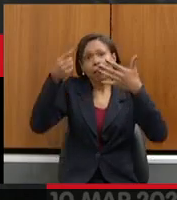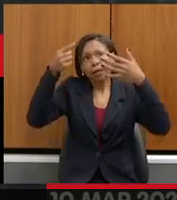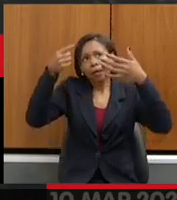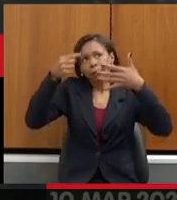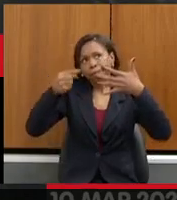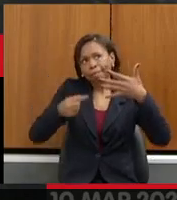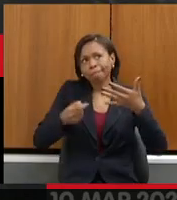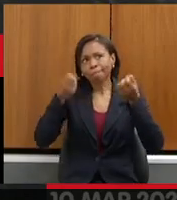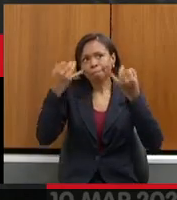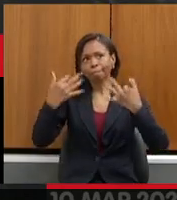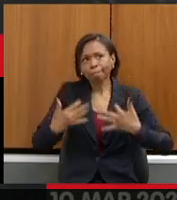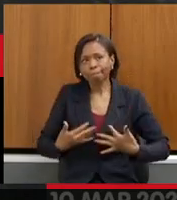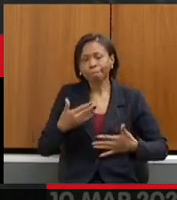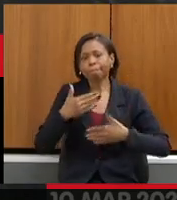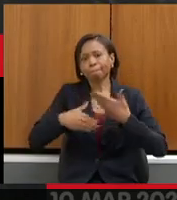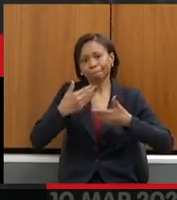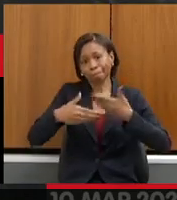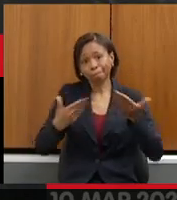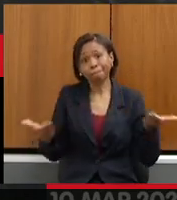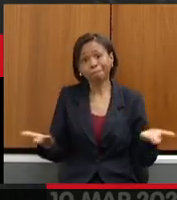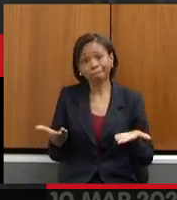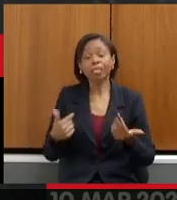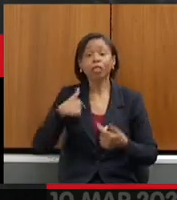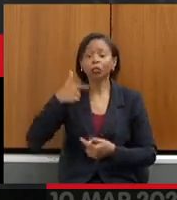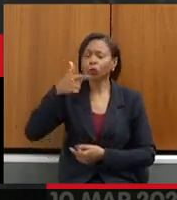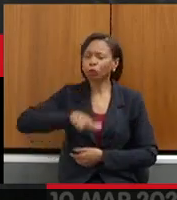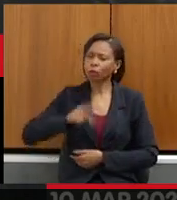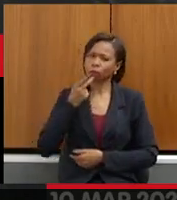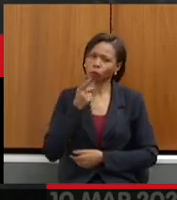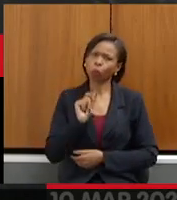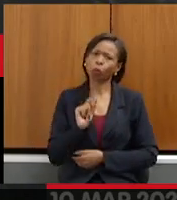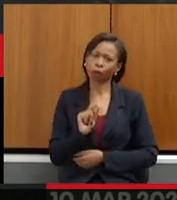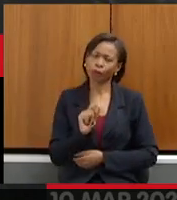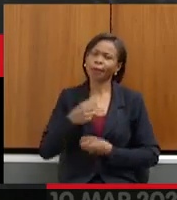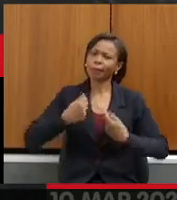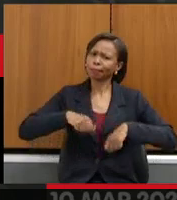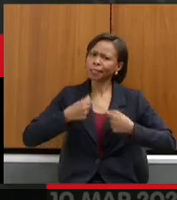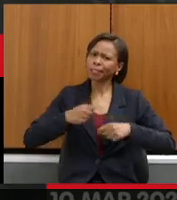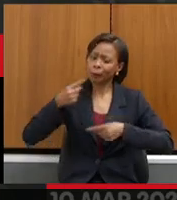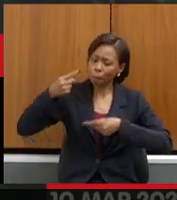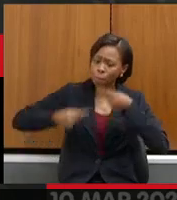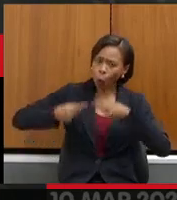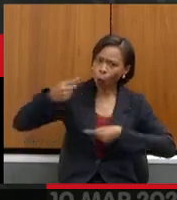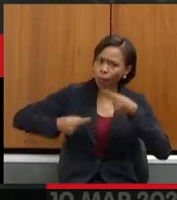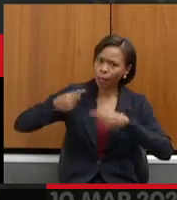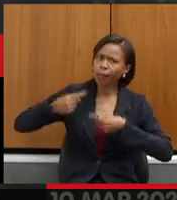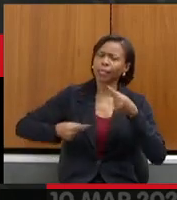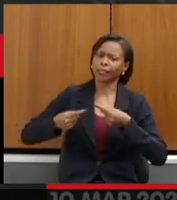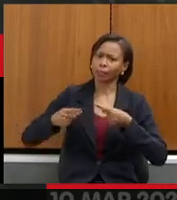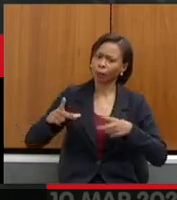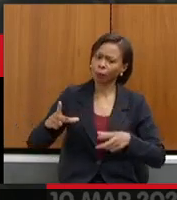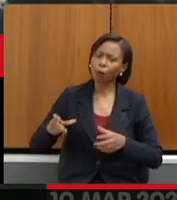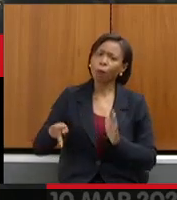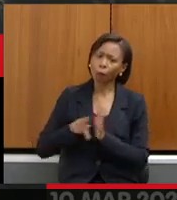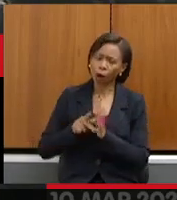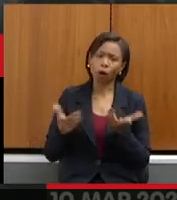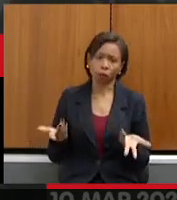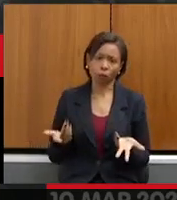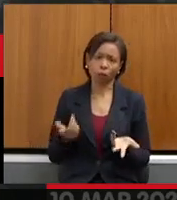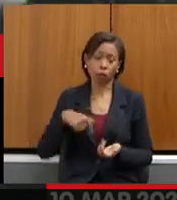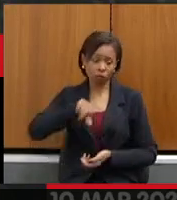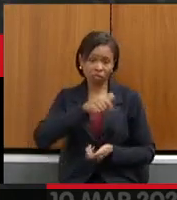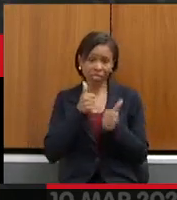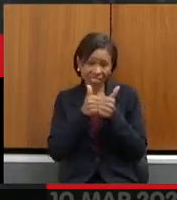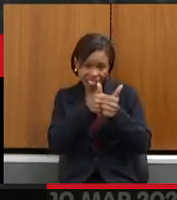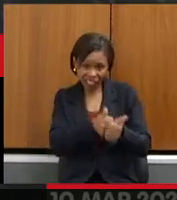estamos vivendo e repito a necessidade de que nós tenhamos política própria vocês estão seguindo o governo federal